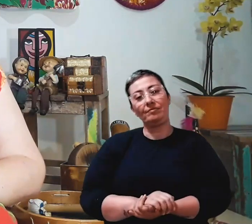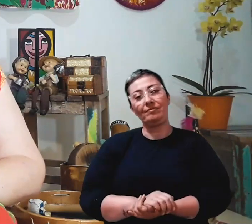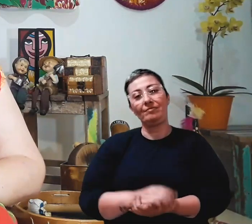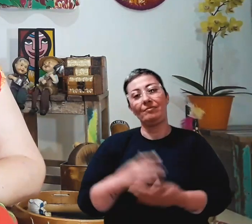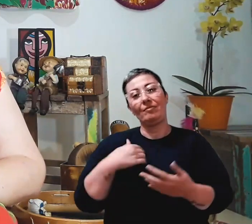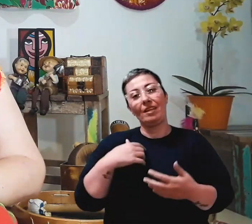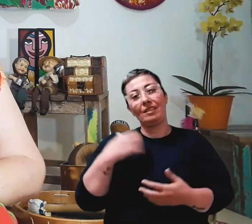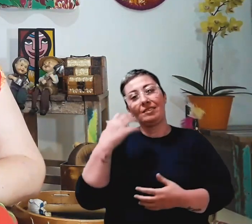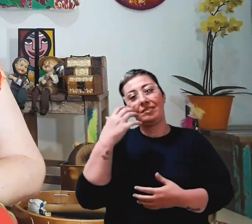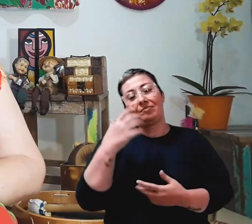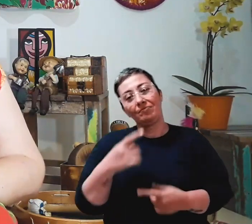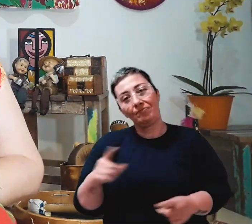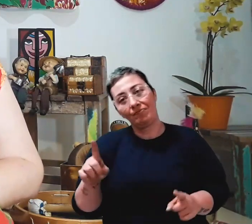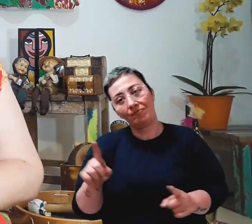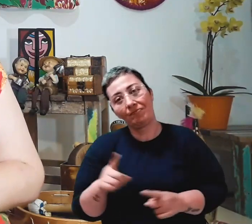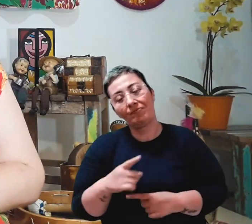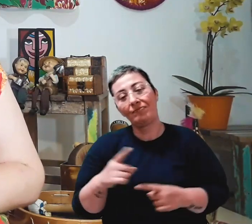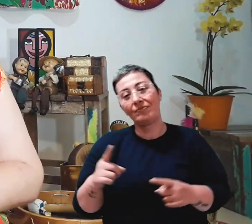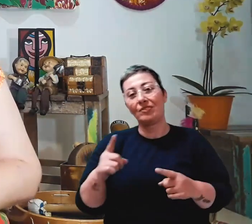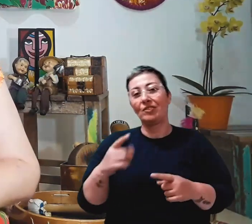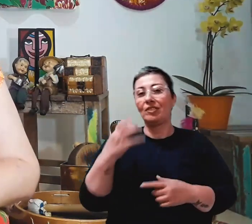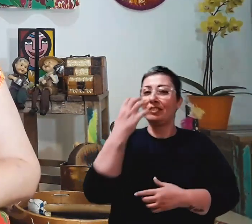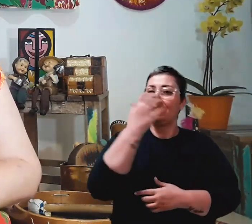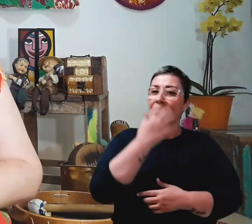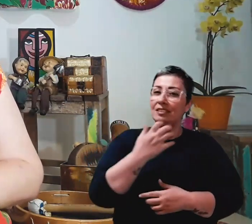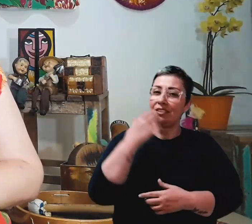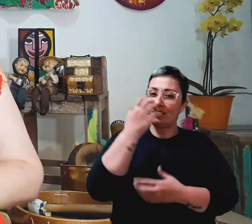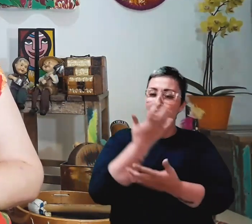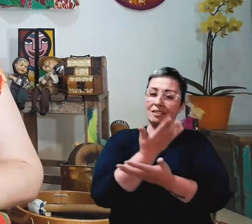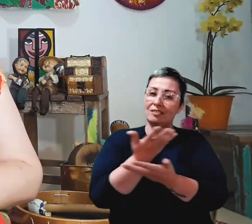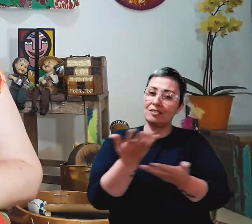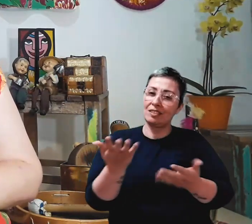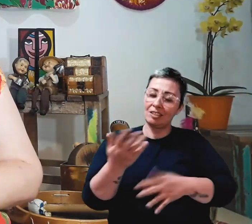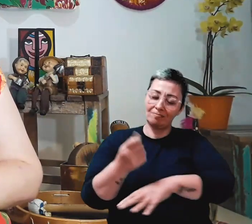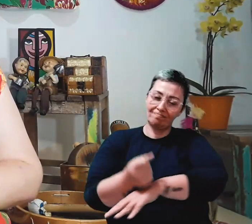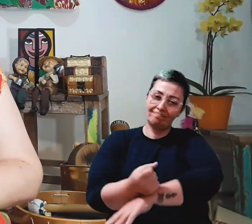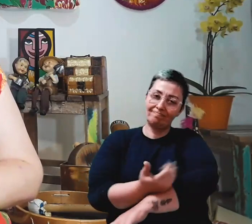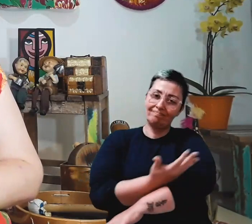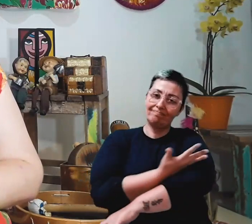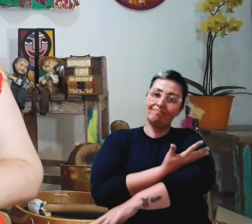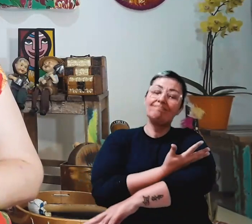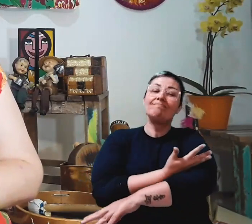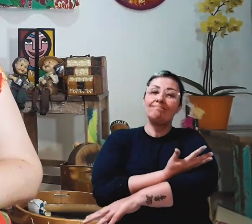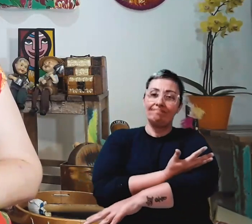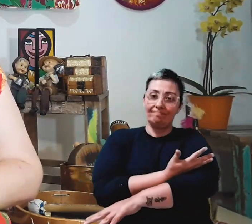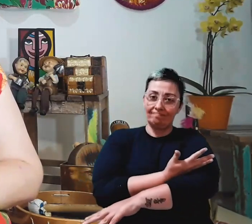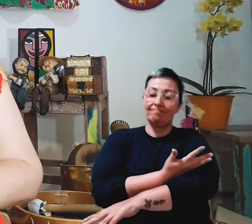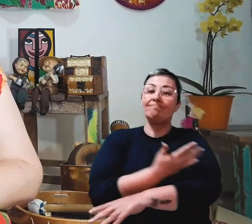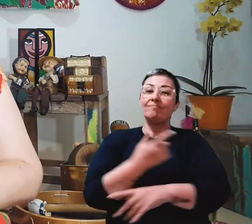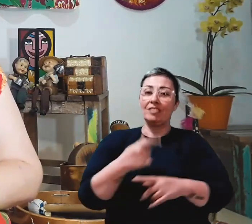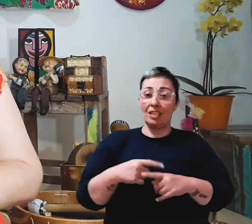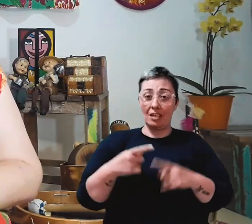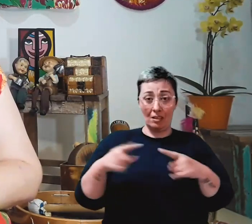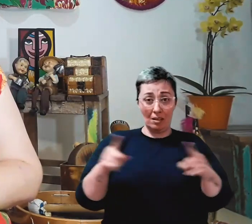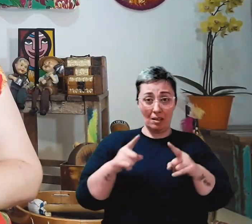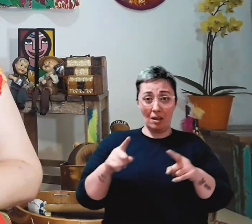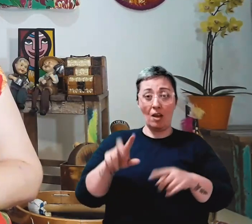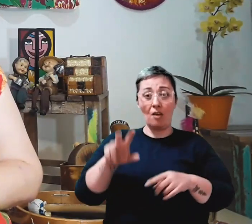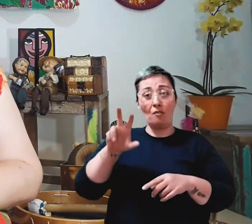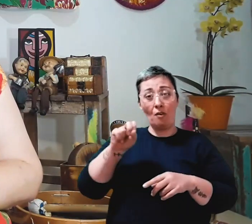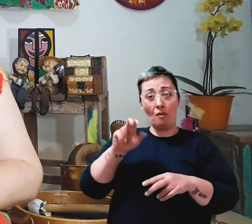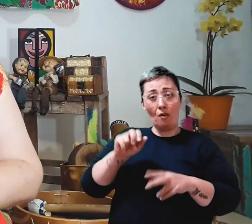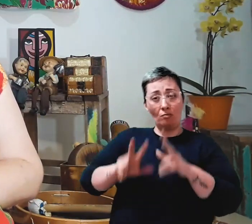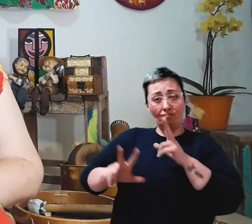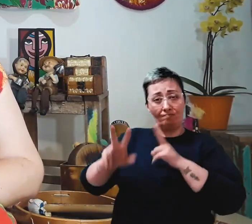Ah, essa canção eu canto para vocês com muita emoção. É uma canção que a minha avó cantava para